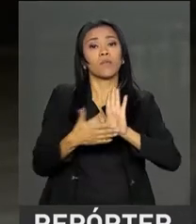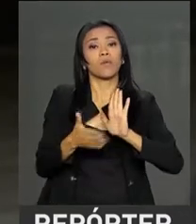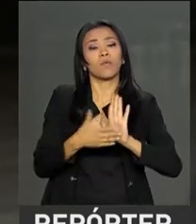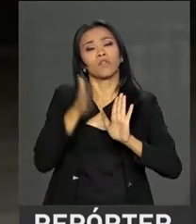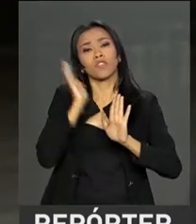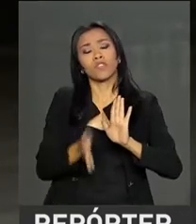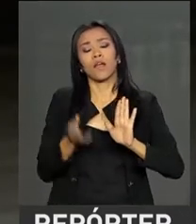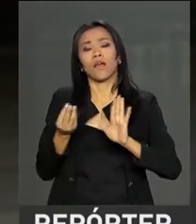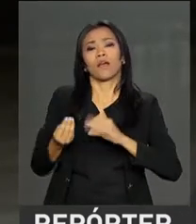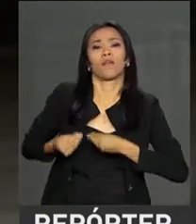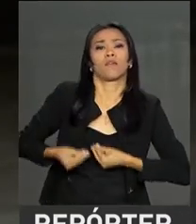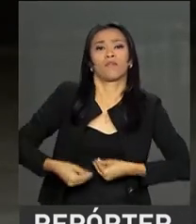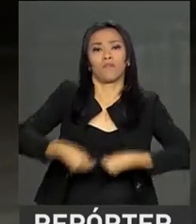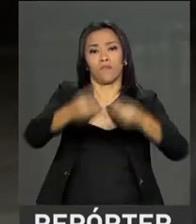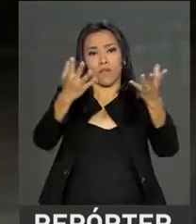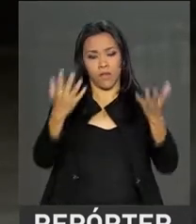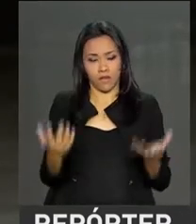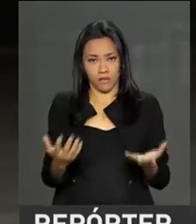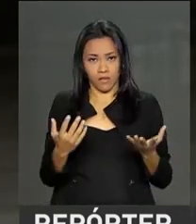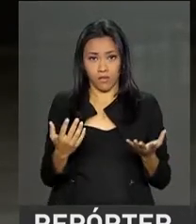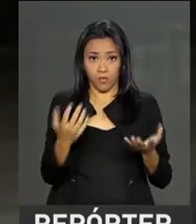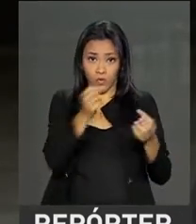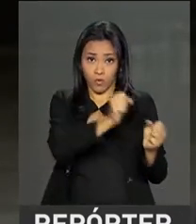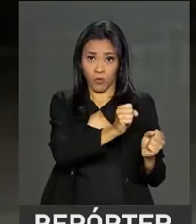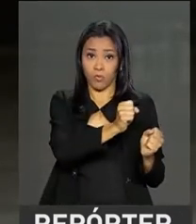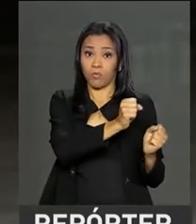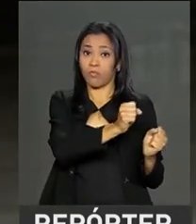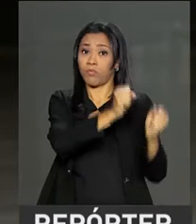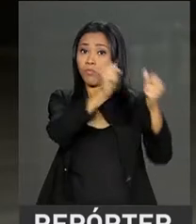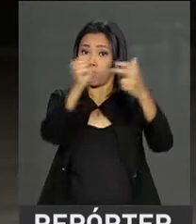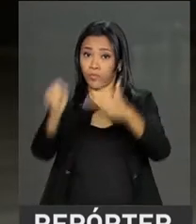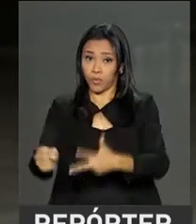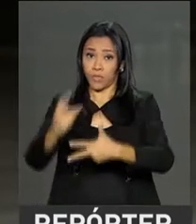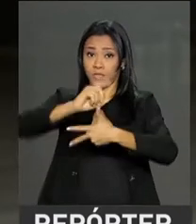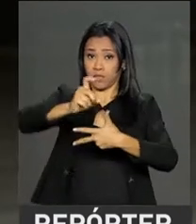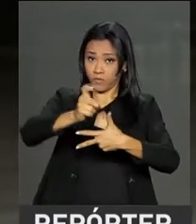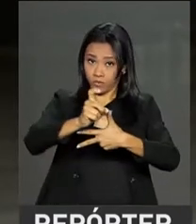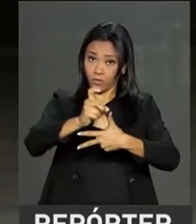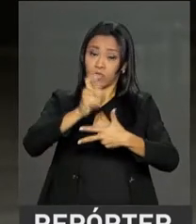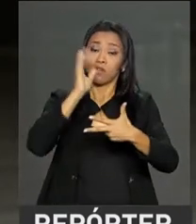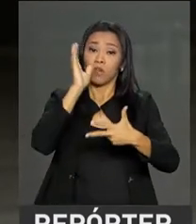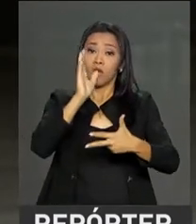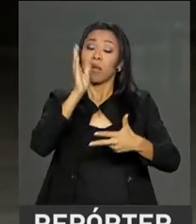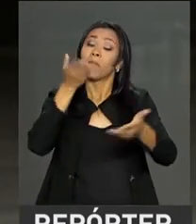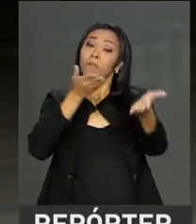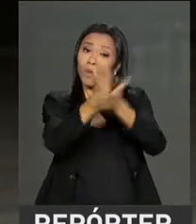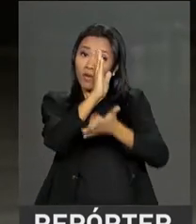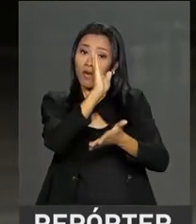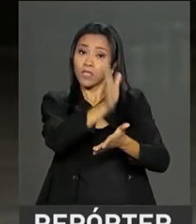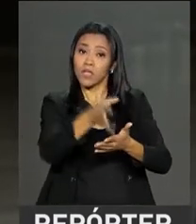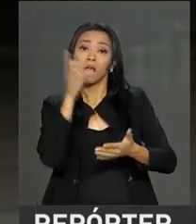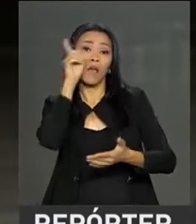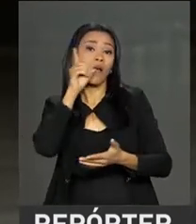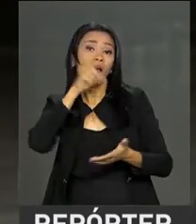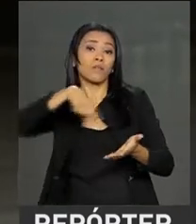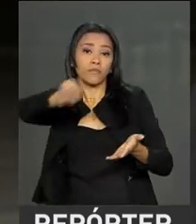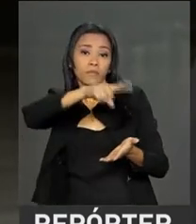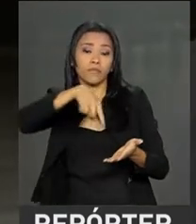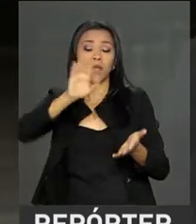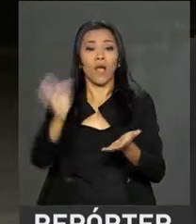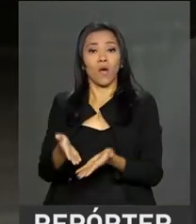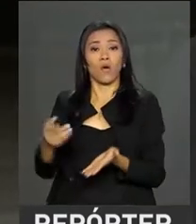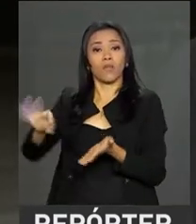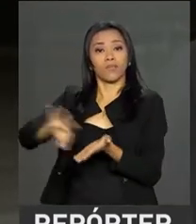enviada pelo governo pelo poder executivo por congresso nacional aprovada pelos parlamentares agora foi sancionada pelo presidente